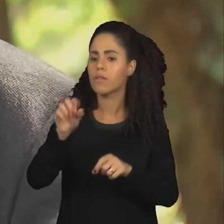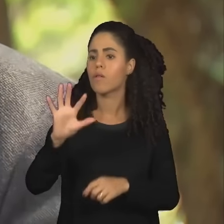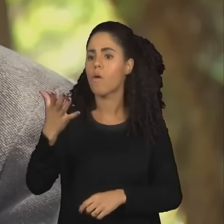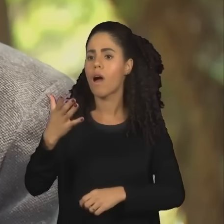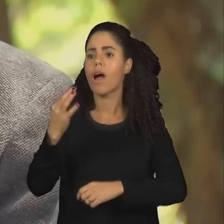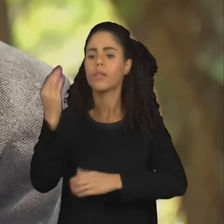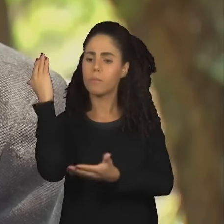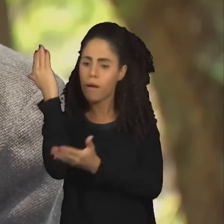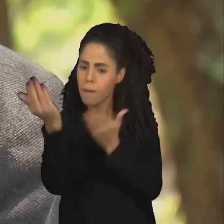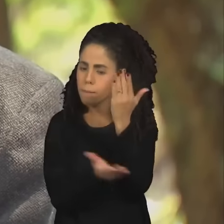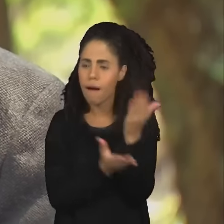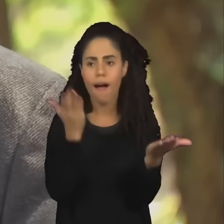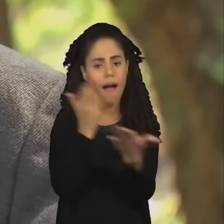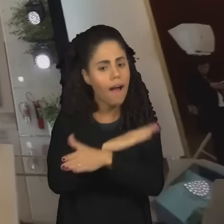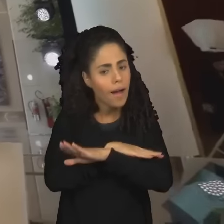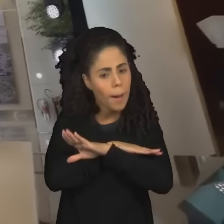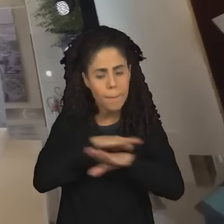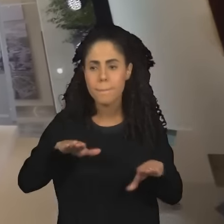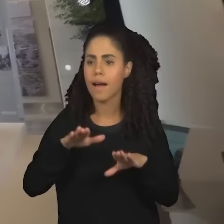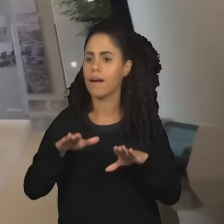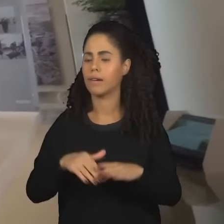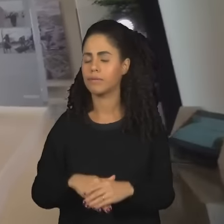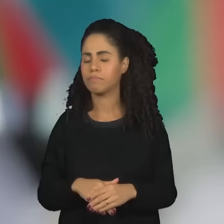com o desmatamento de florestas tropicais.